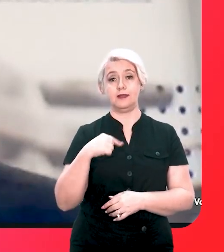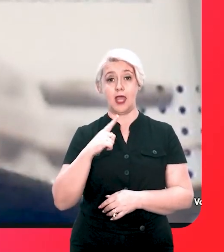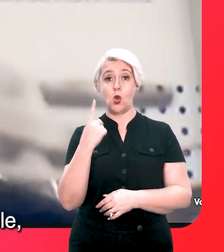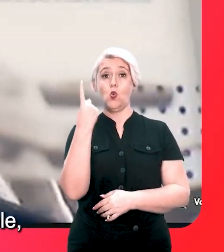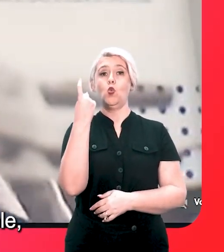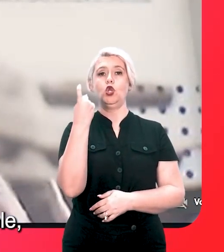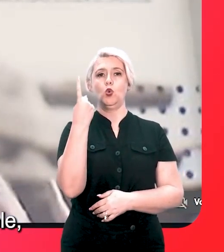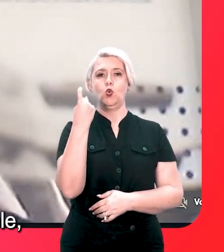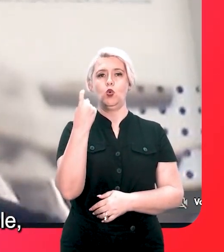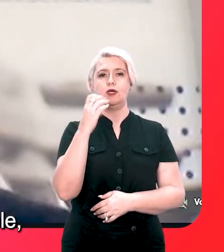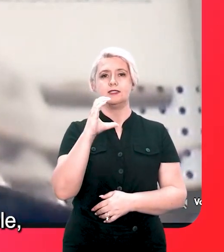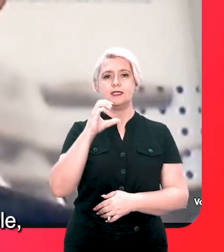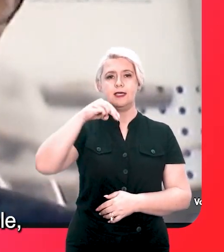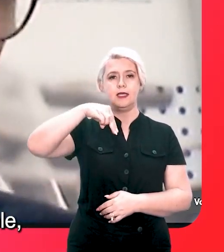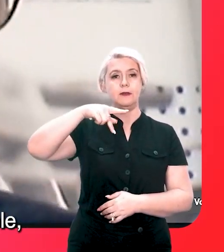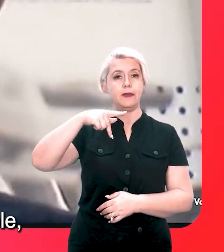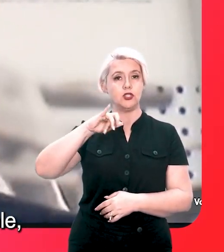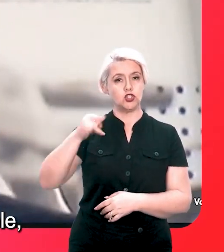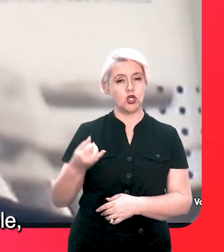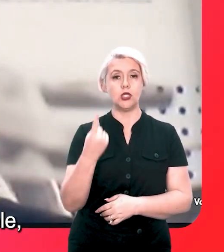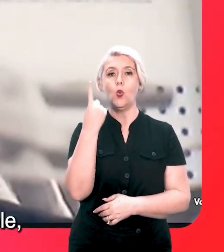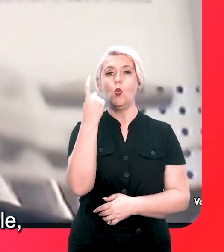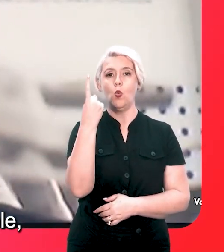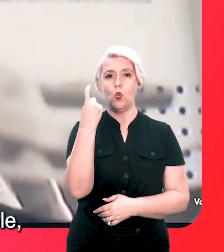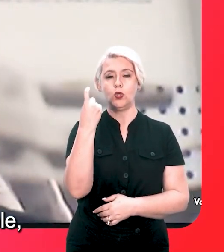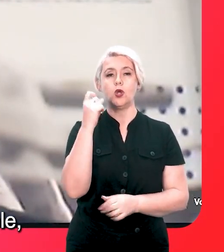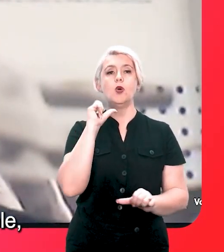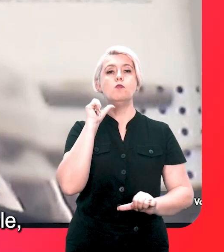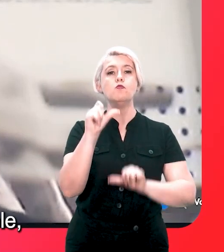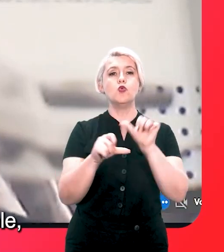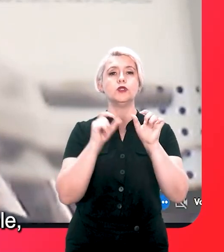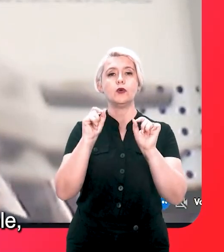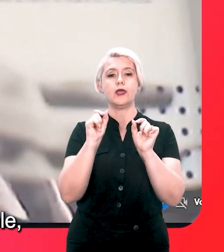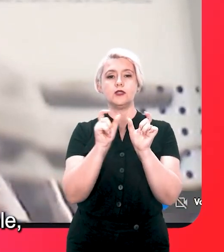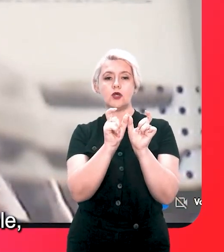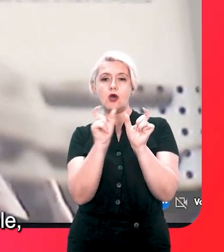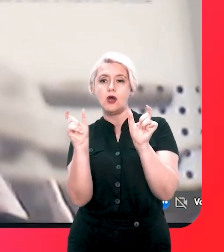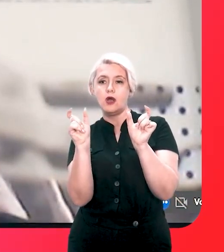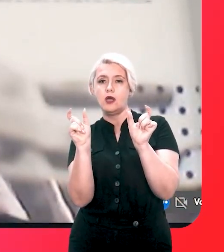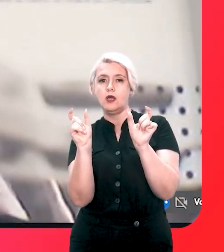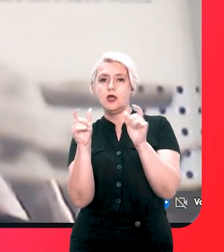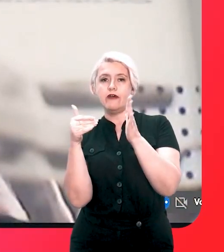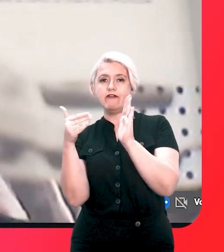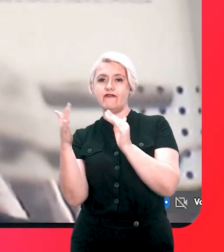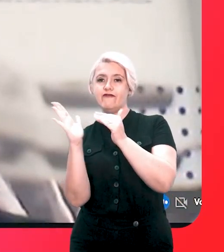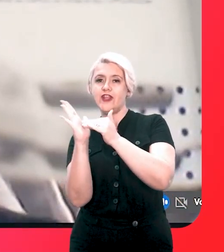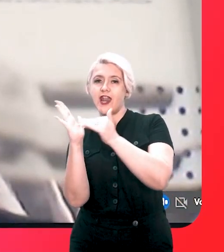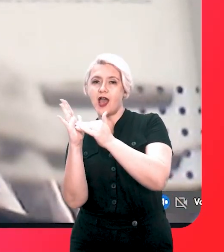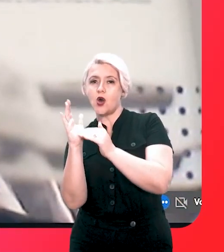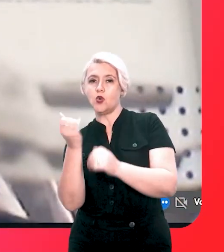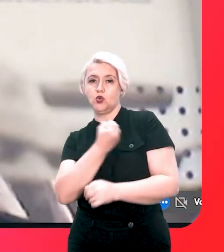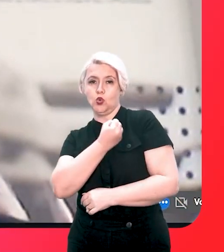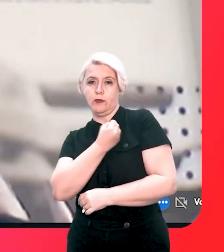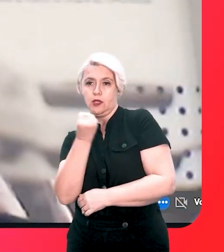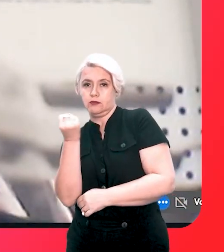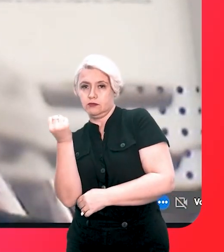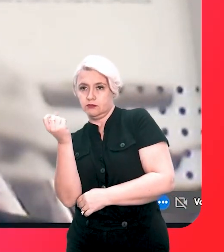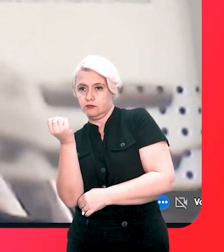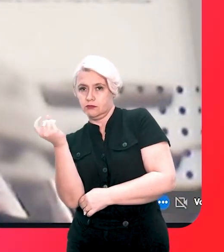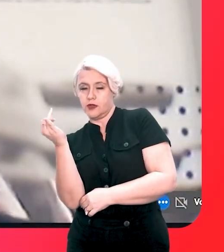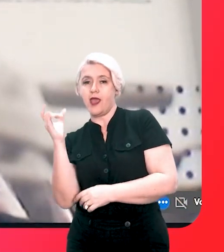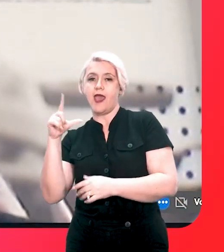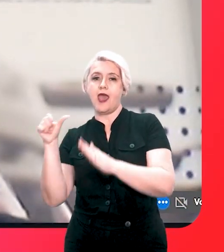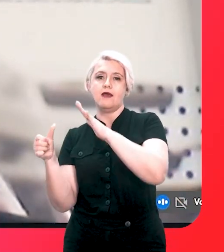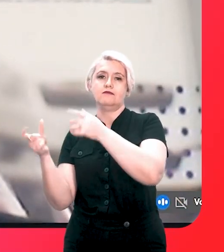é único, o que vai mudar é lá os 4 últimos números e aquele controle, né? Que são os das filiais,